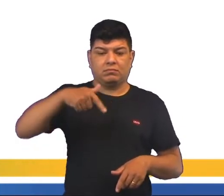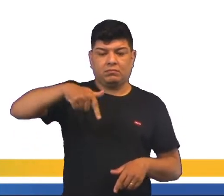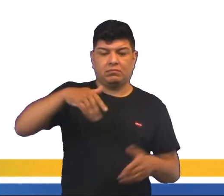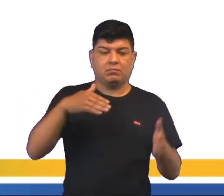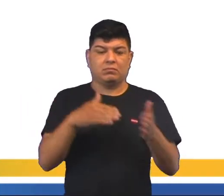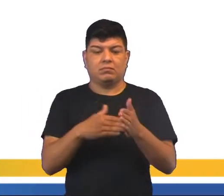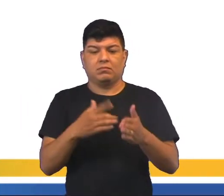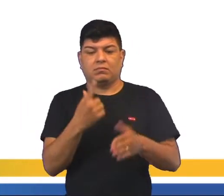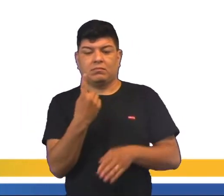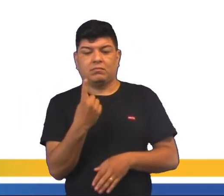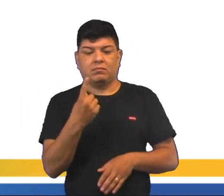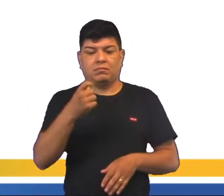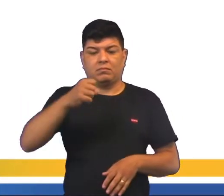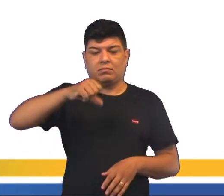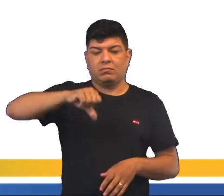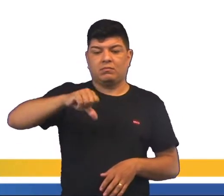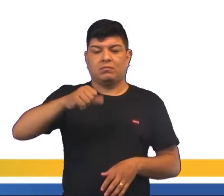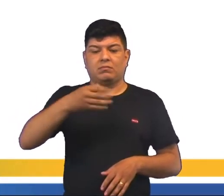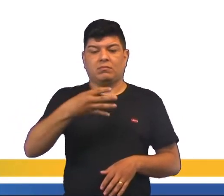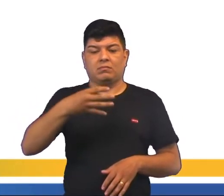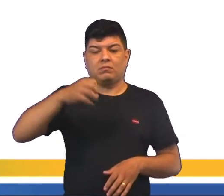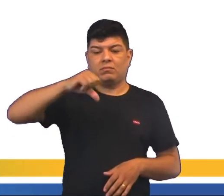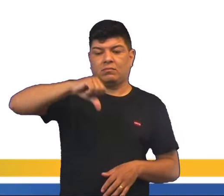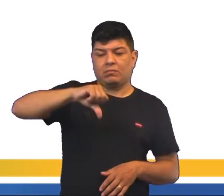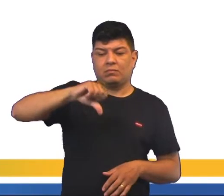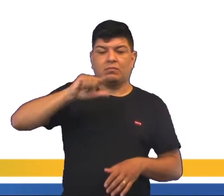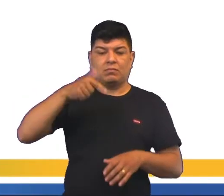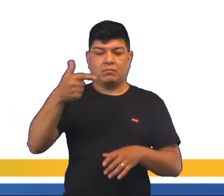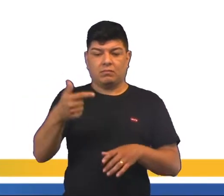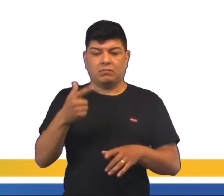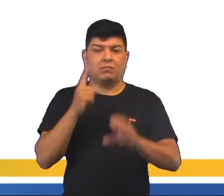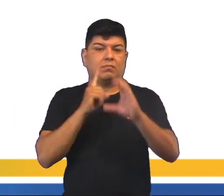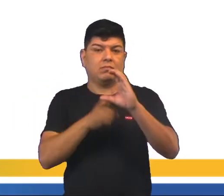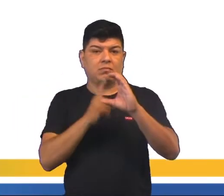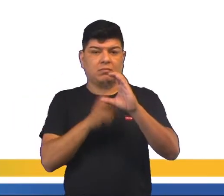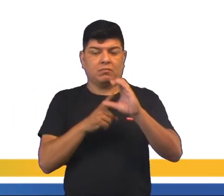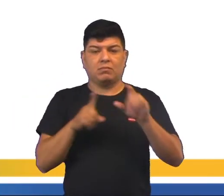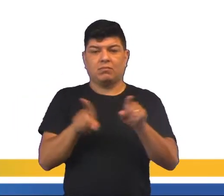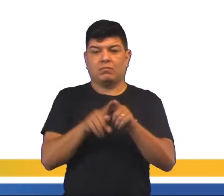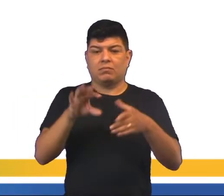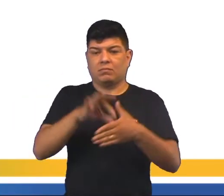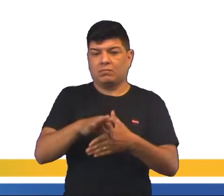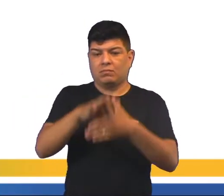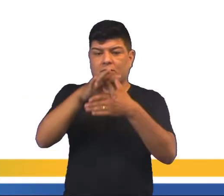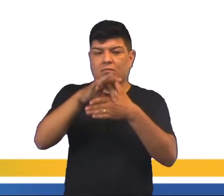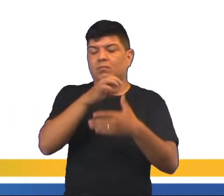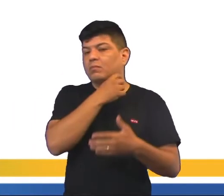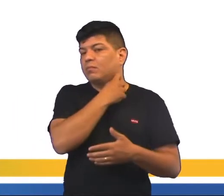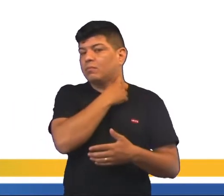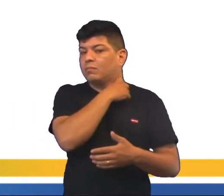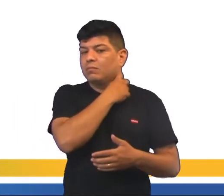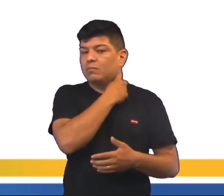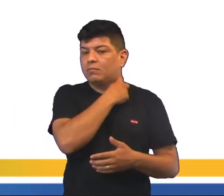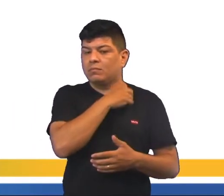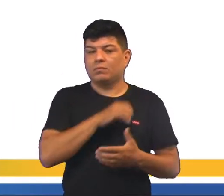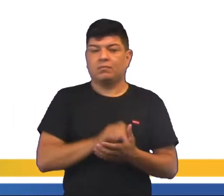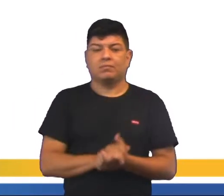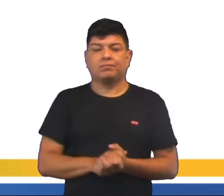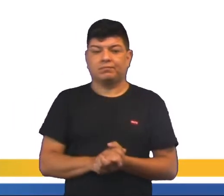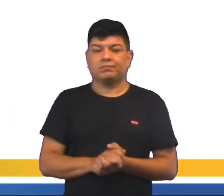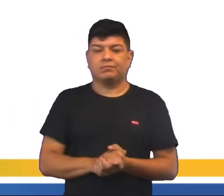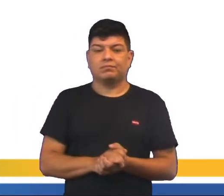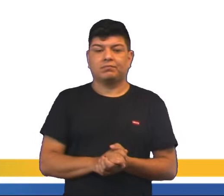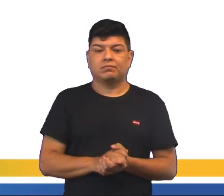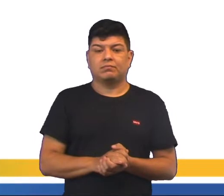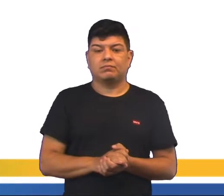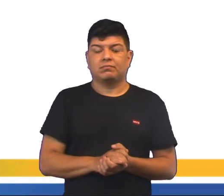liderados por Chiang Kai-shek e do outro lado, né, os comunistas liderados por Mao Tse-tung. E